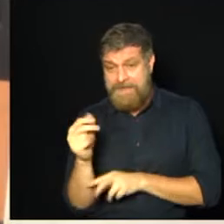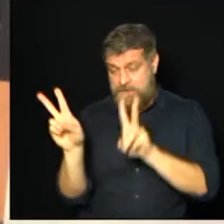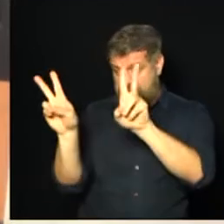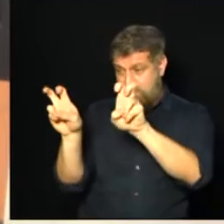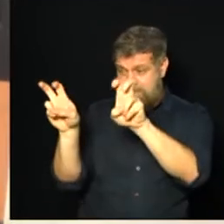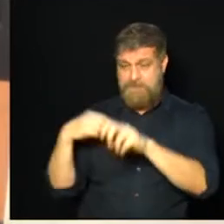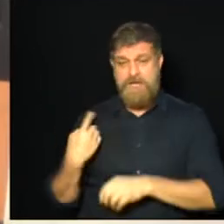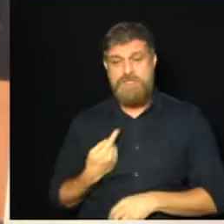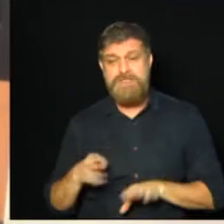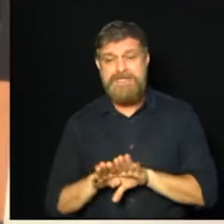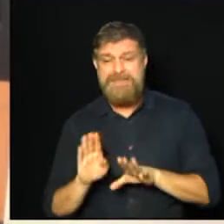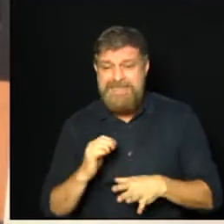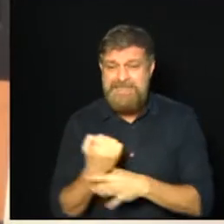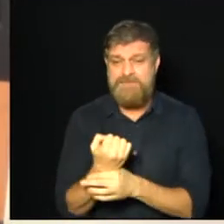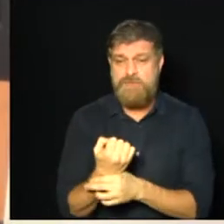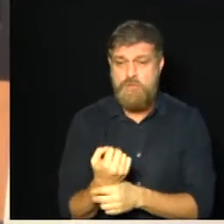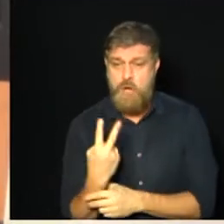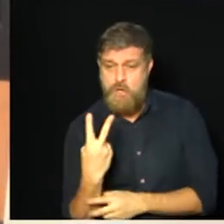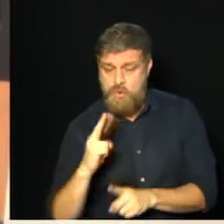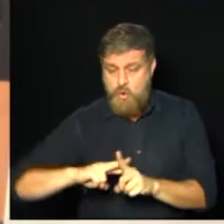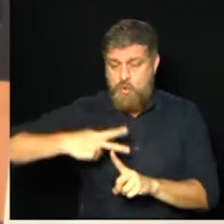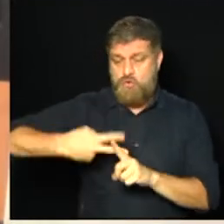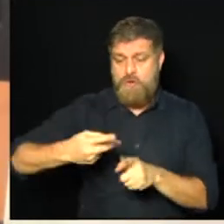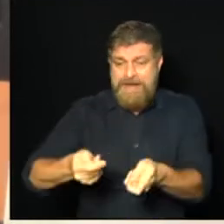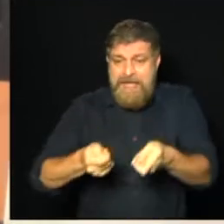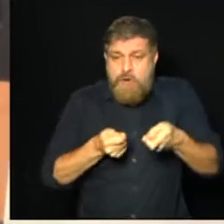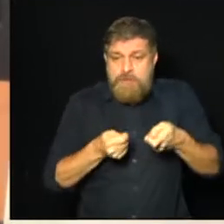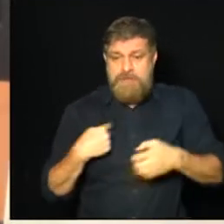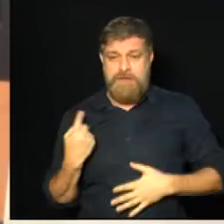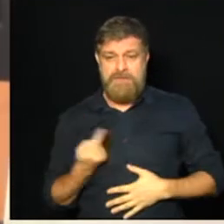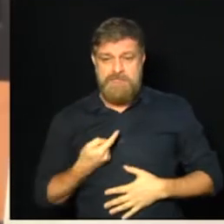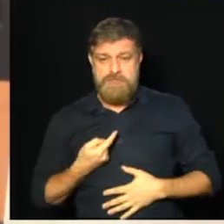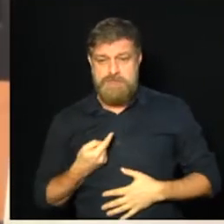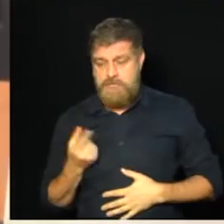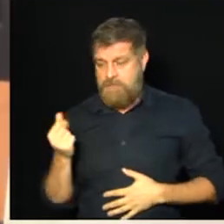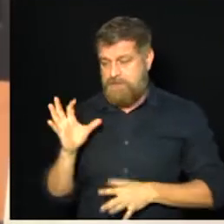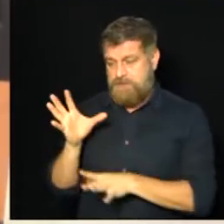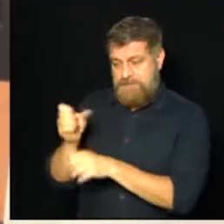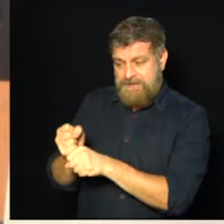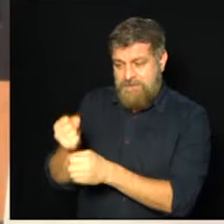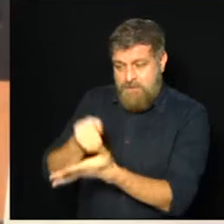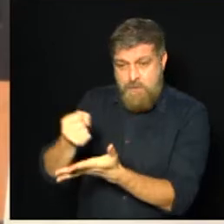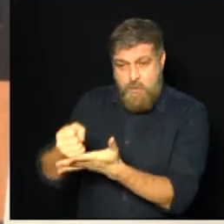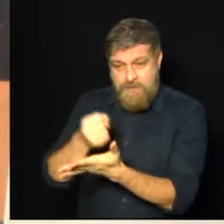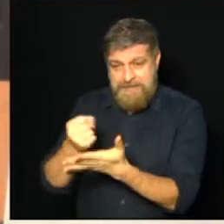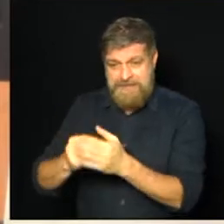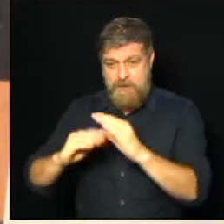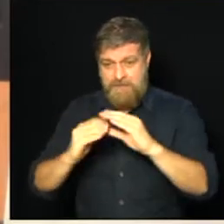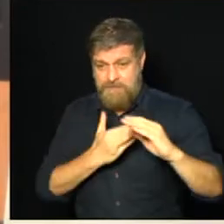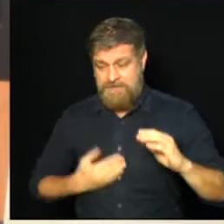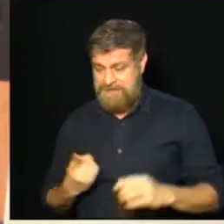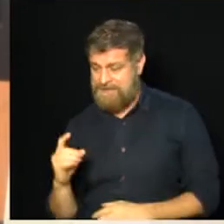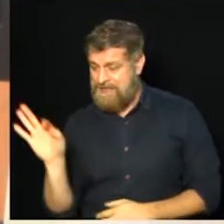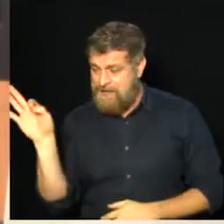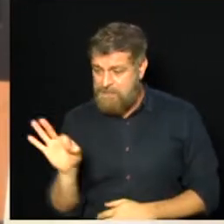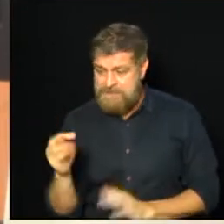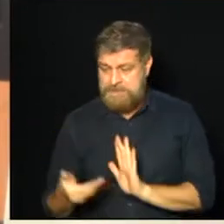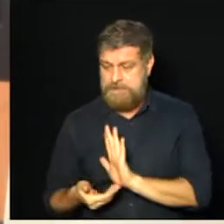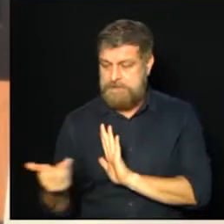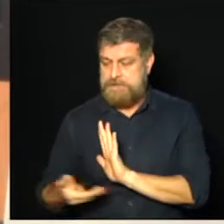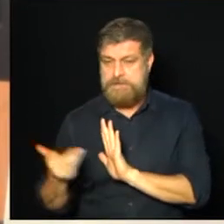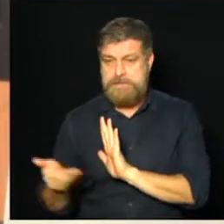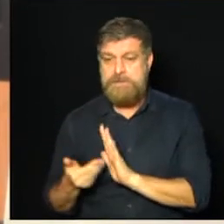também a gente tem garantido dupla economicidade, né? Quando a gente pegou o valor, que se eu fosse contratar por concurso, já tirei 10%, o que nós fizemos com